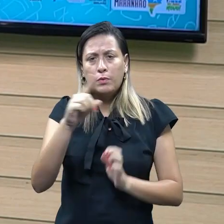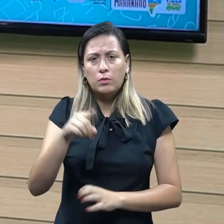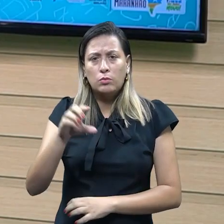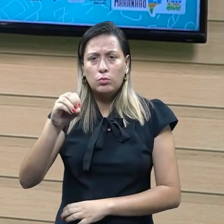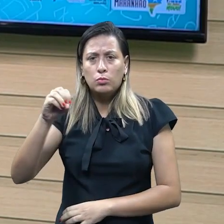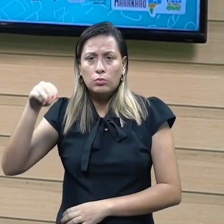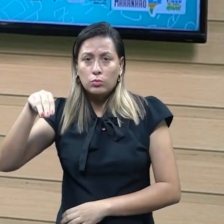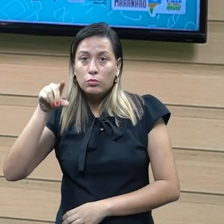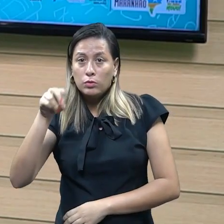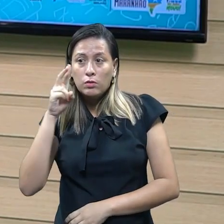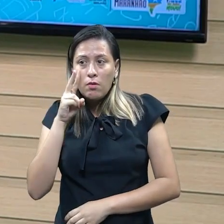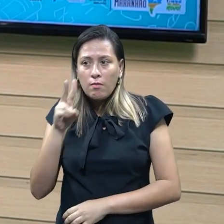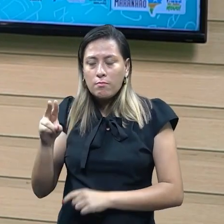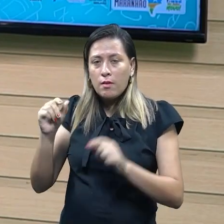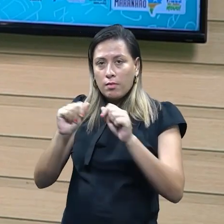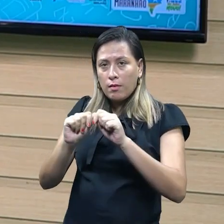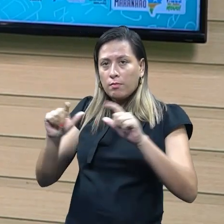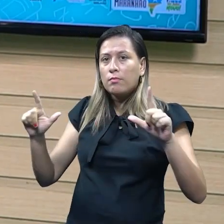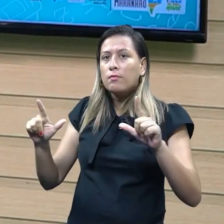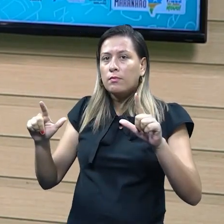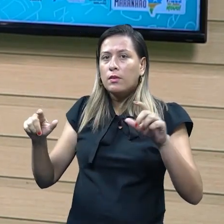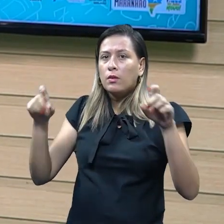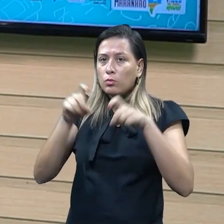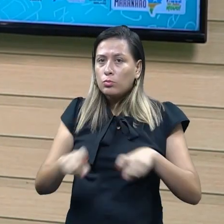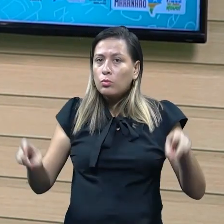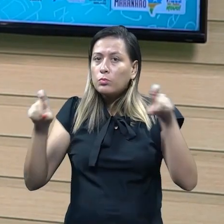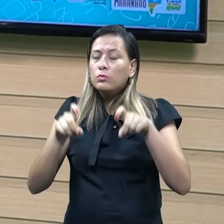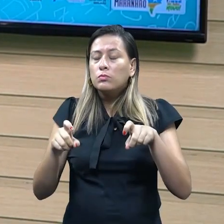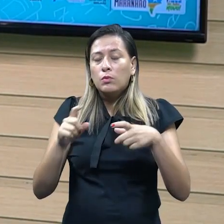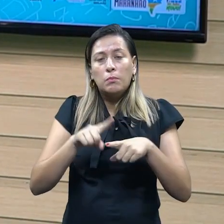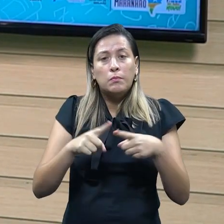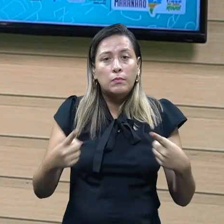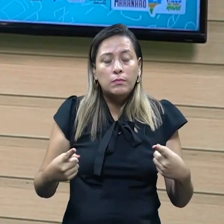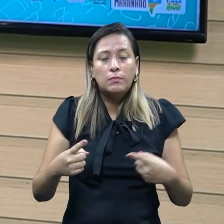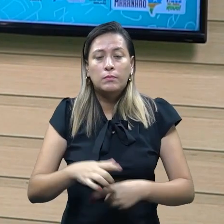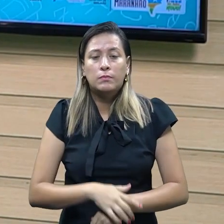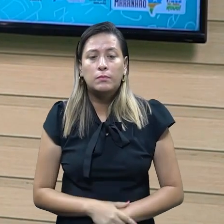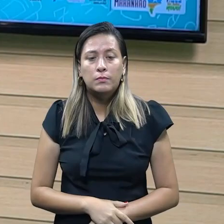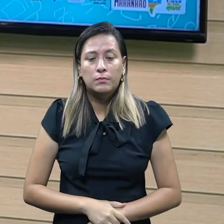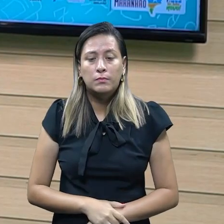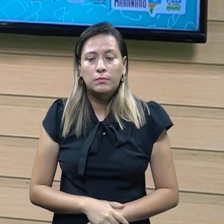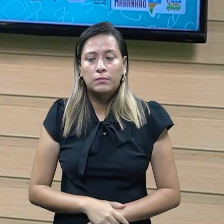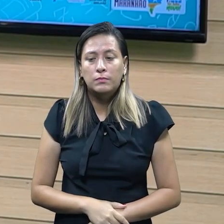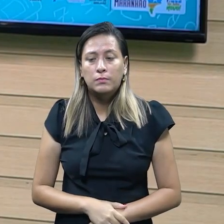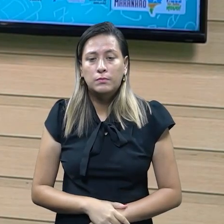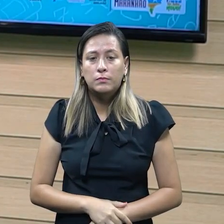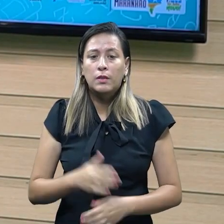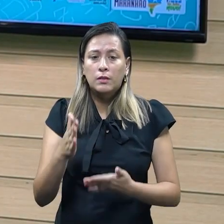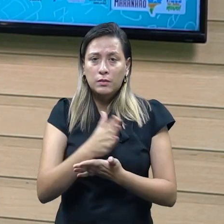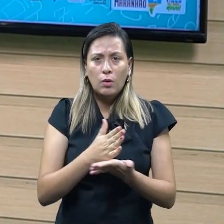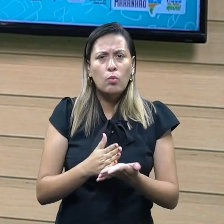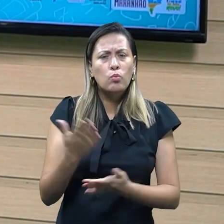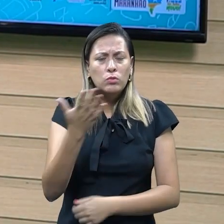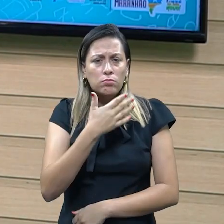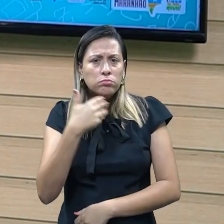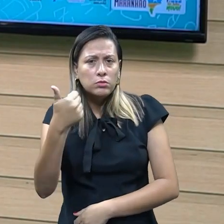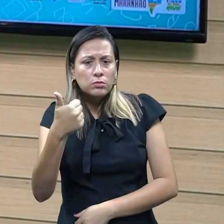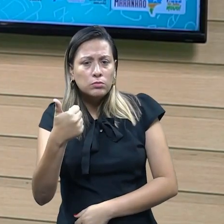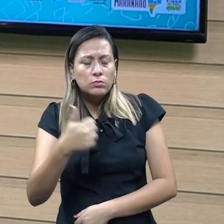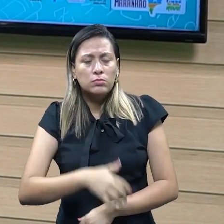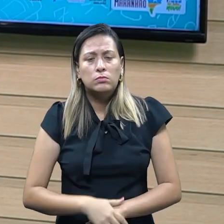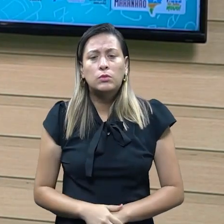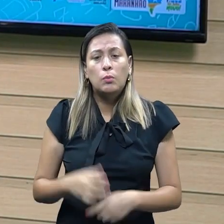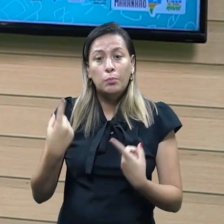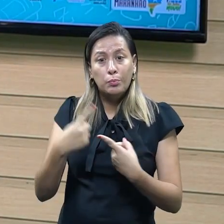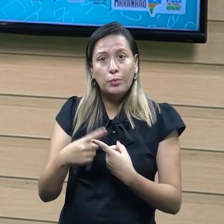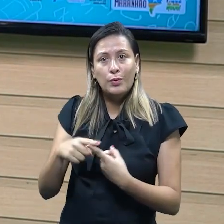poder acompanhar na tela do seu CAD, porém, alguns são mais eficazes,